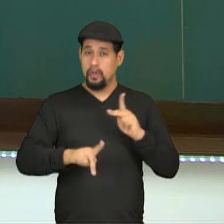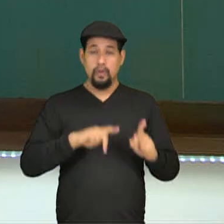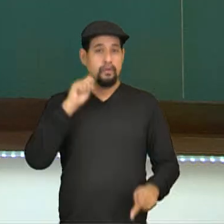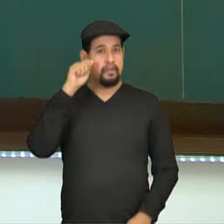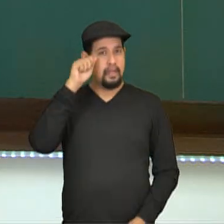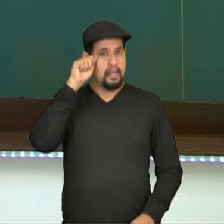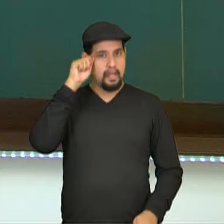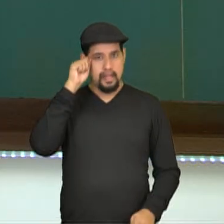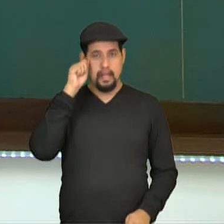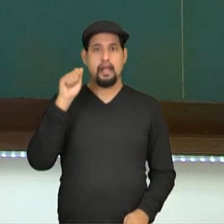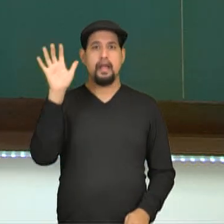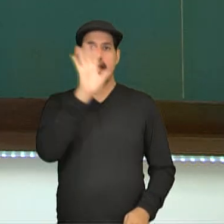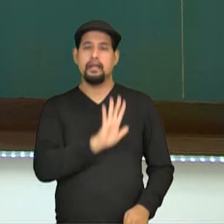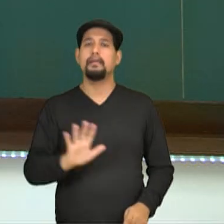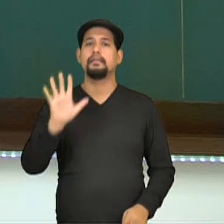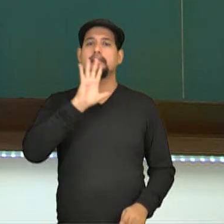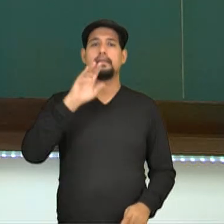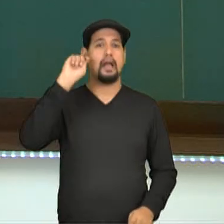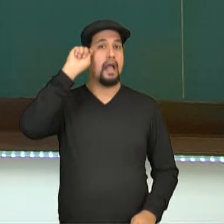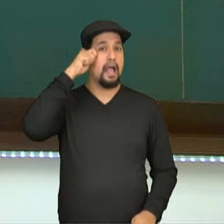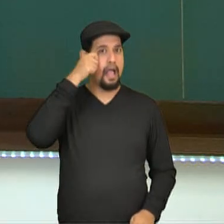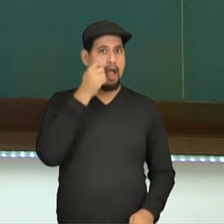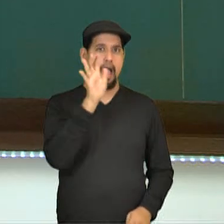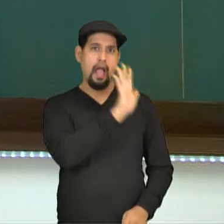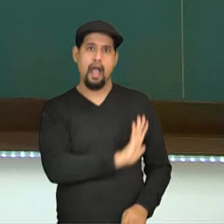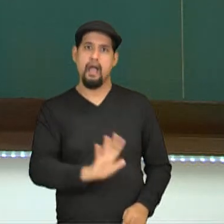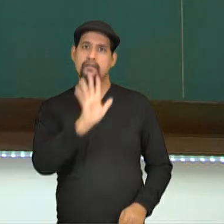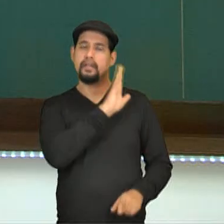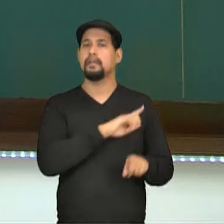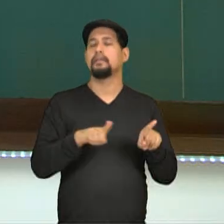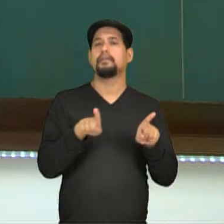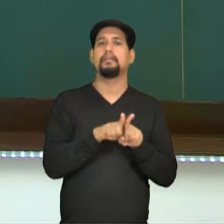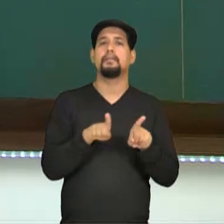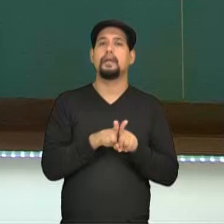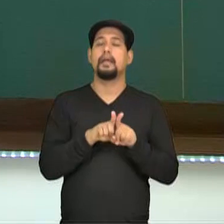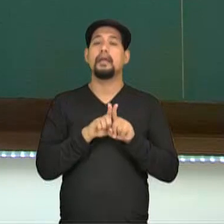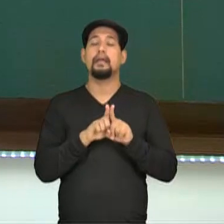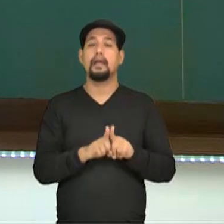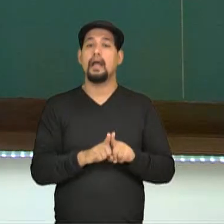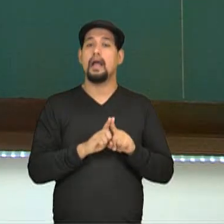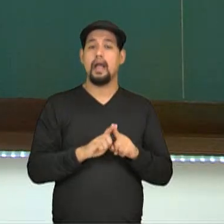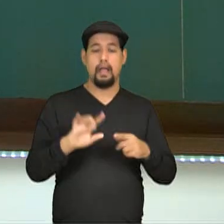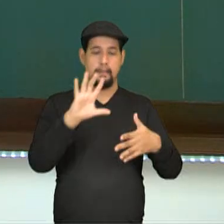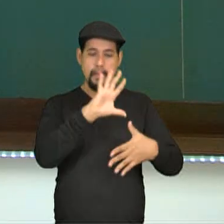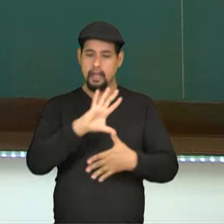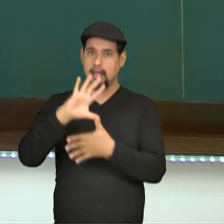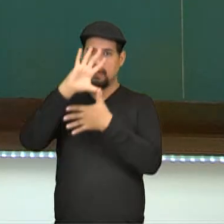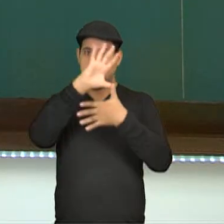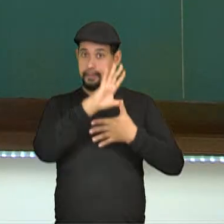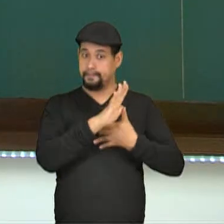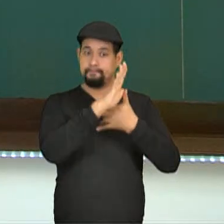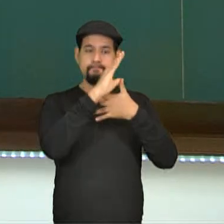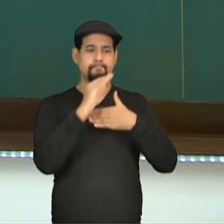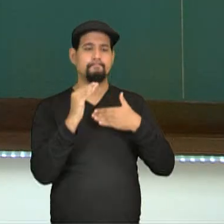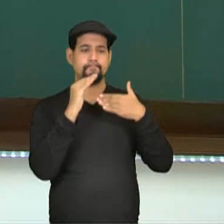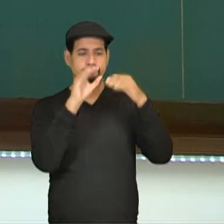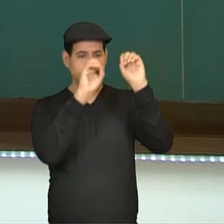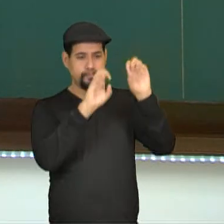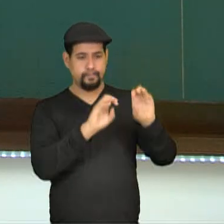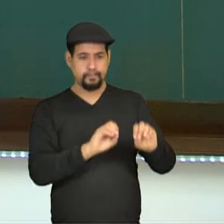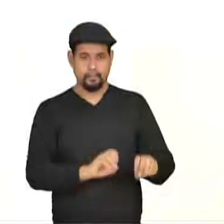Ásia, África e América. Era esse o propósito da ordem jesuíta.